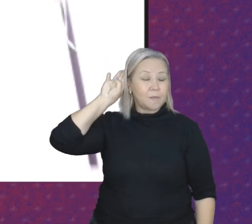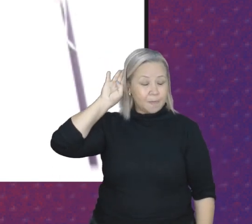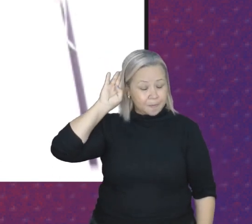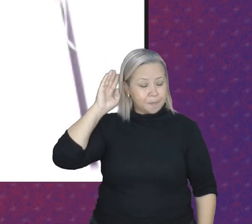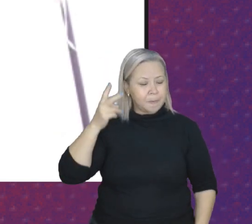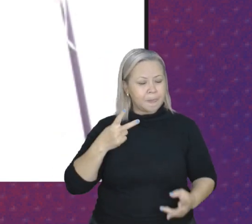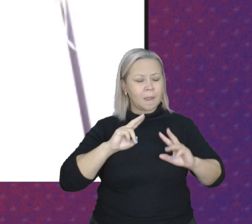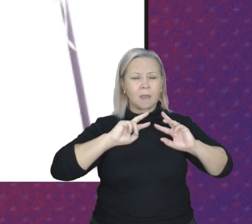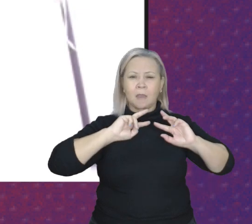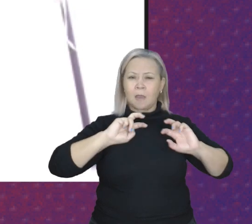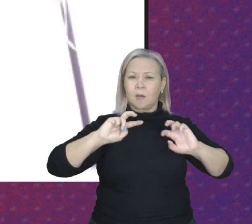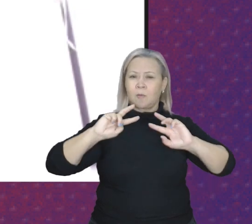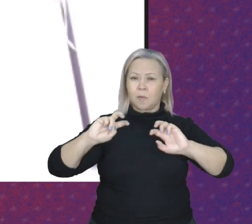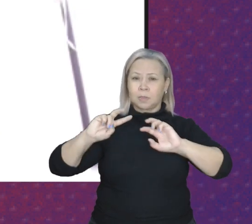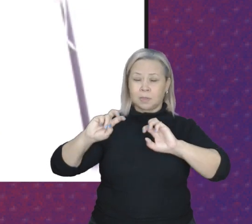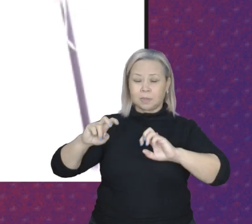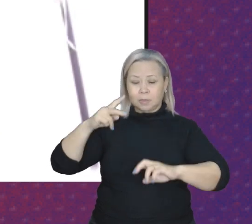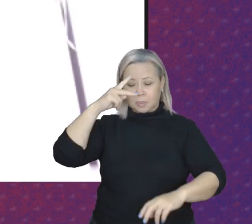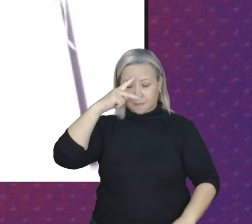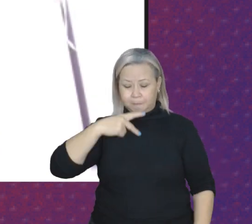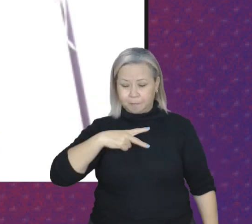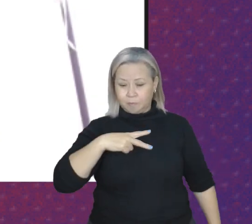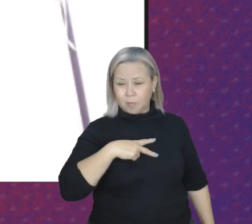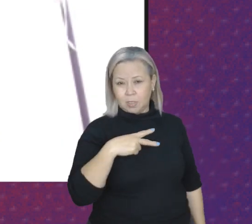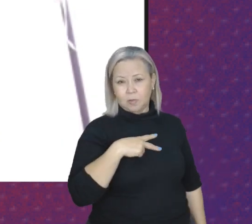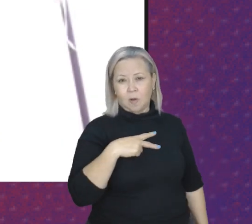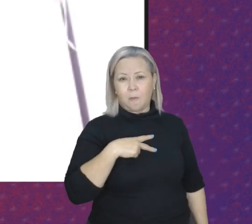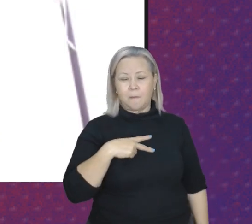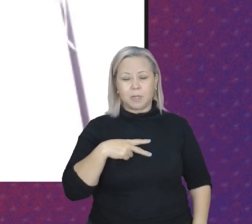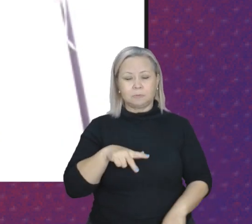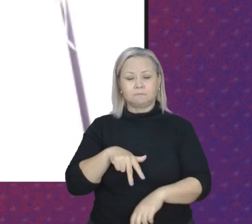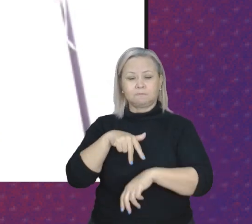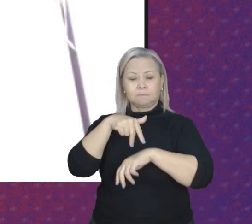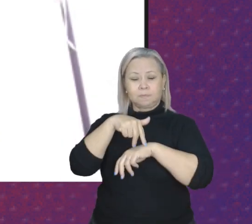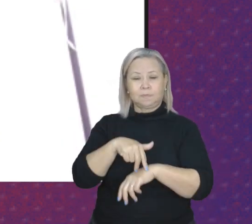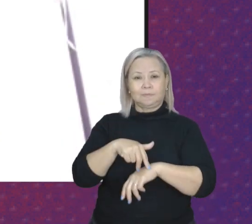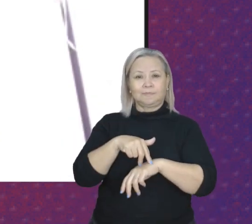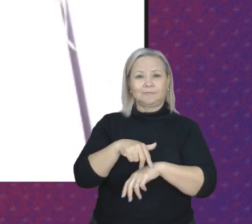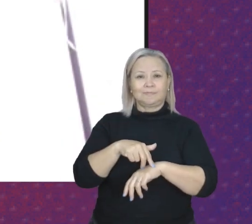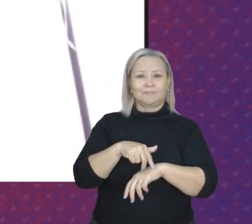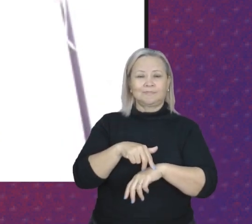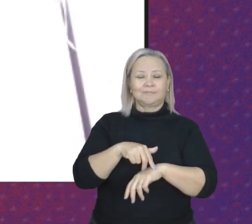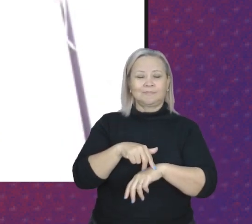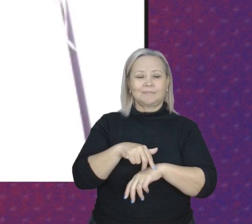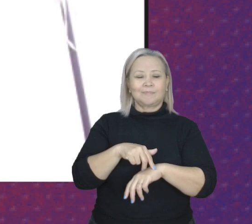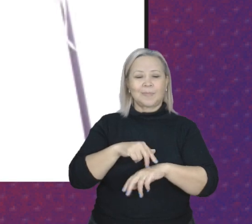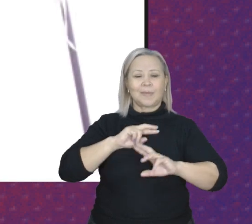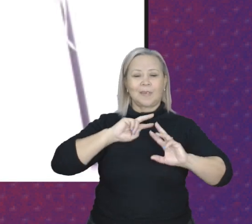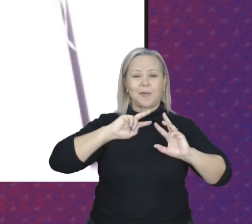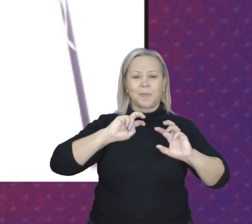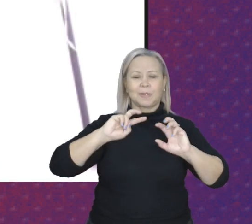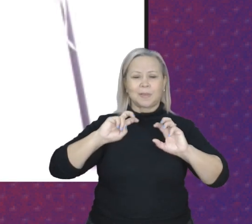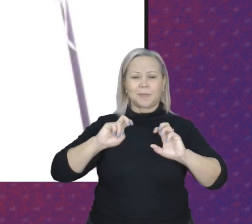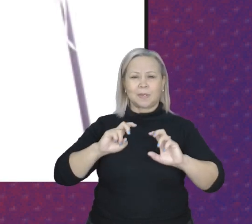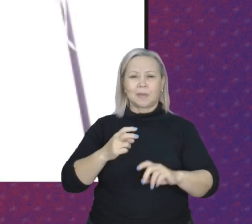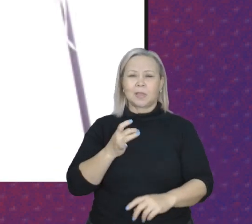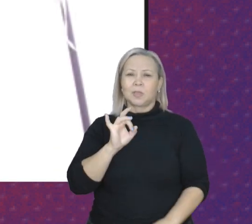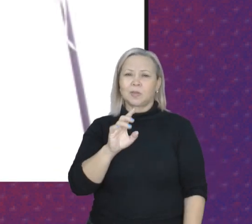vi pessoalmente no ser estar, e eu me vi pessoalmente, você só é o que você está vivendo.